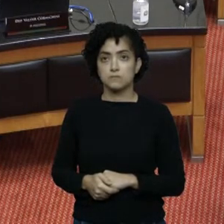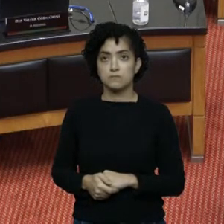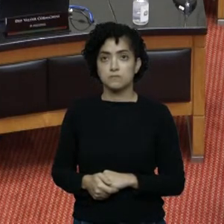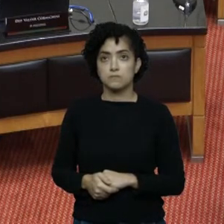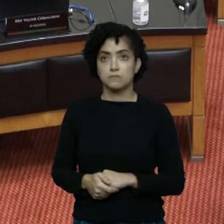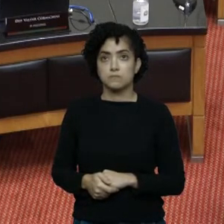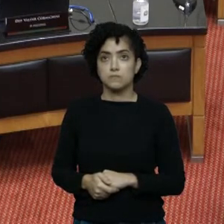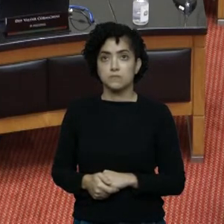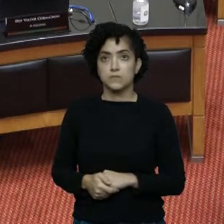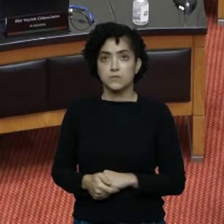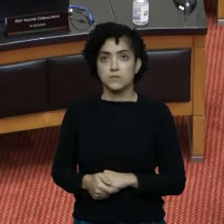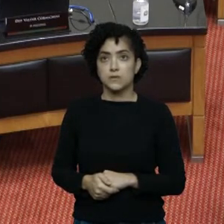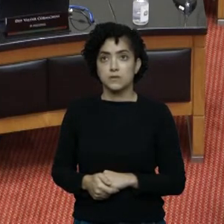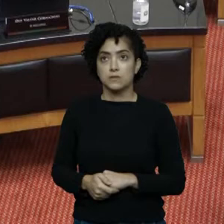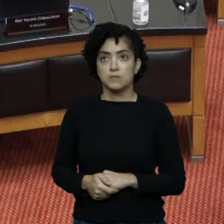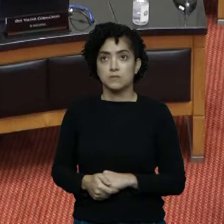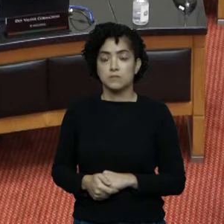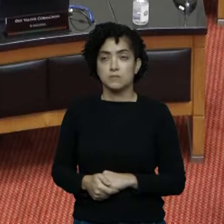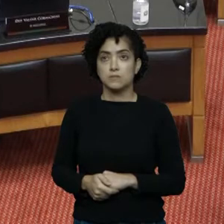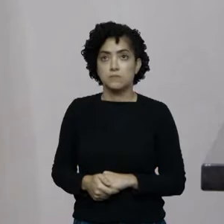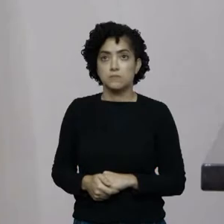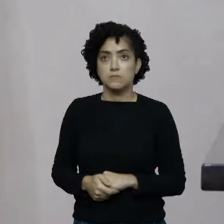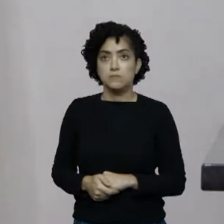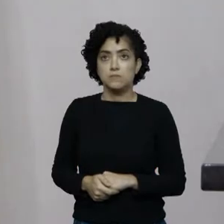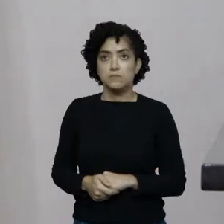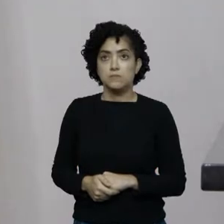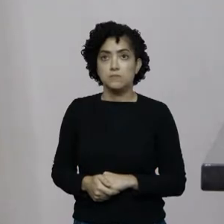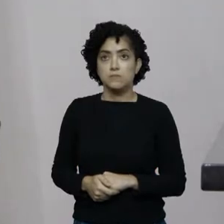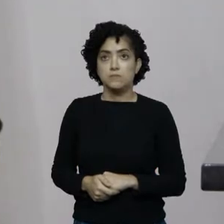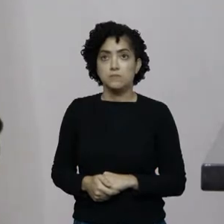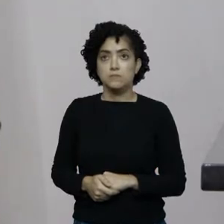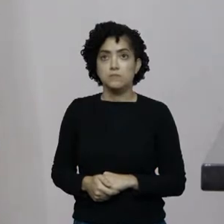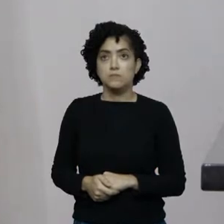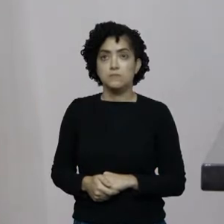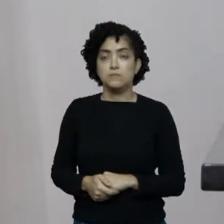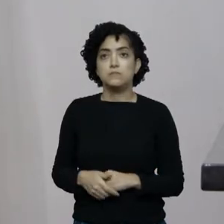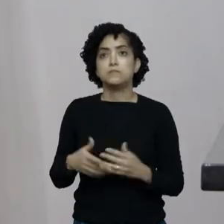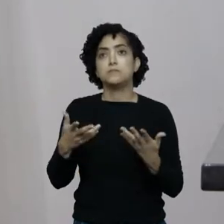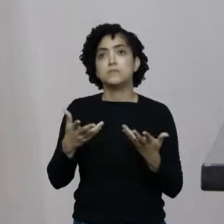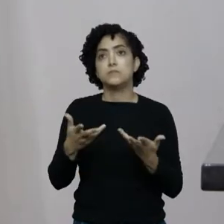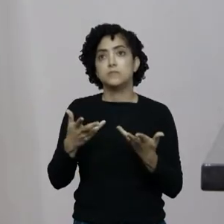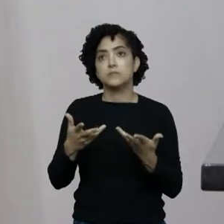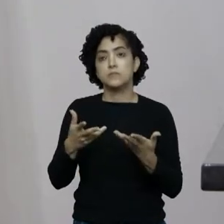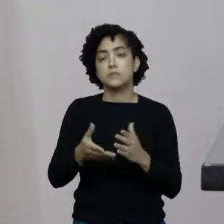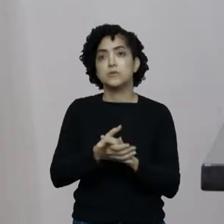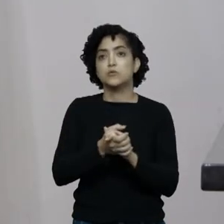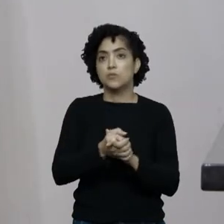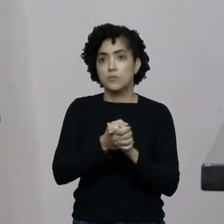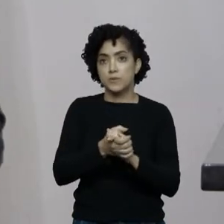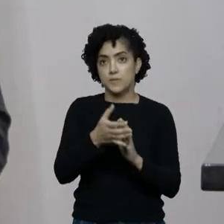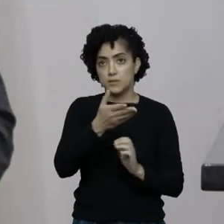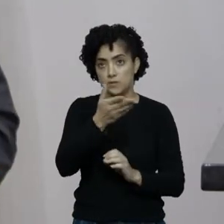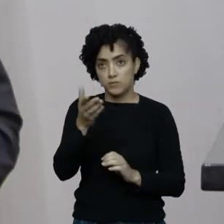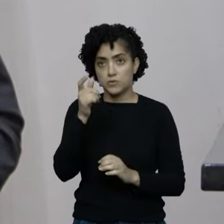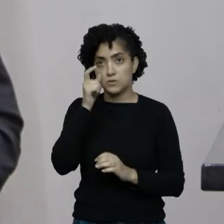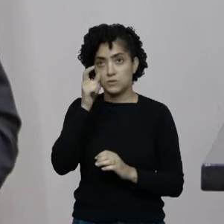E aí e eu quero completar a todos os deputados aqui nos acompanha aqui a imprensa junto